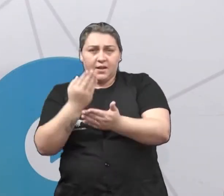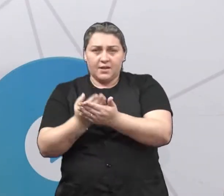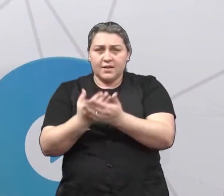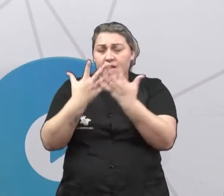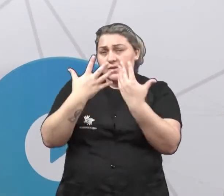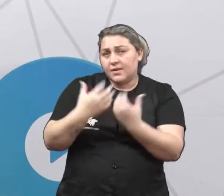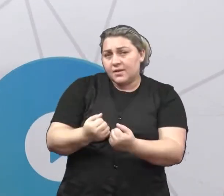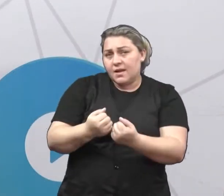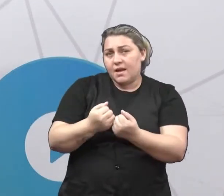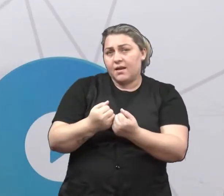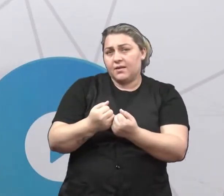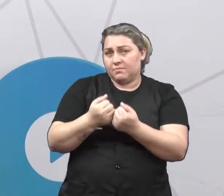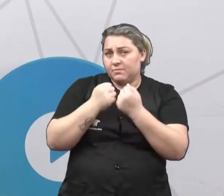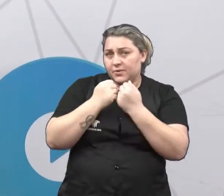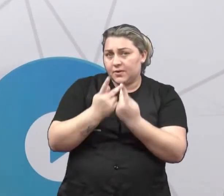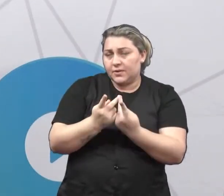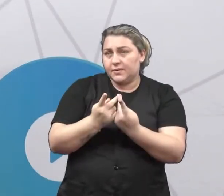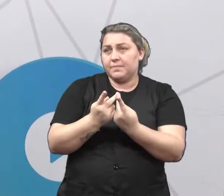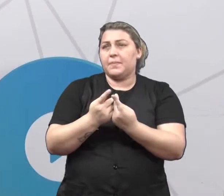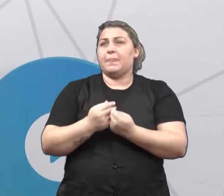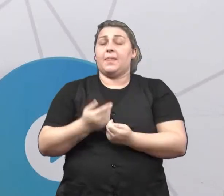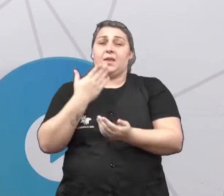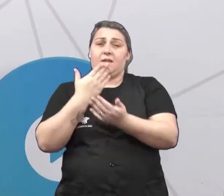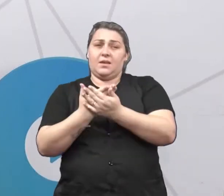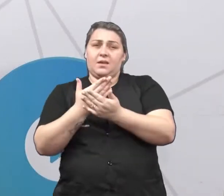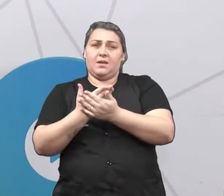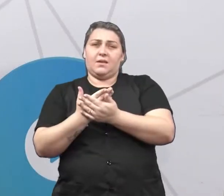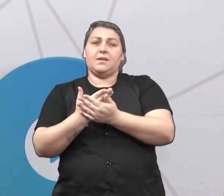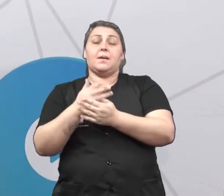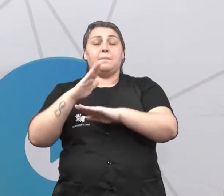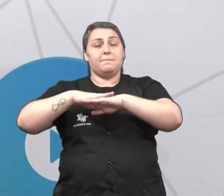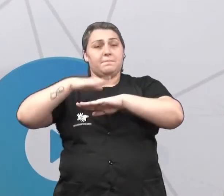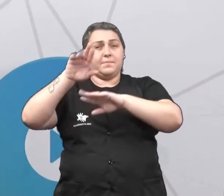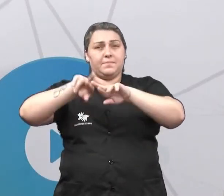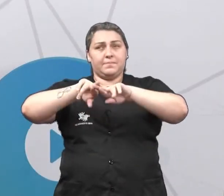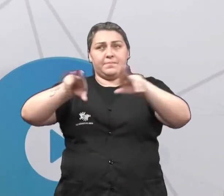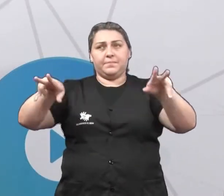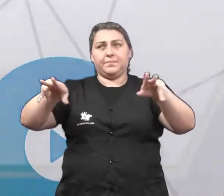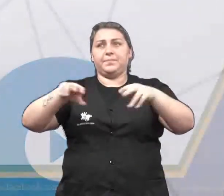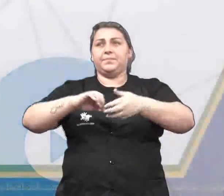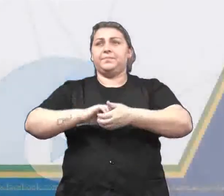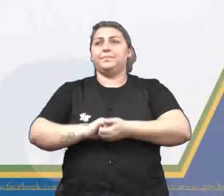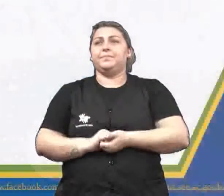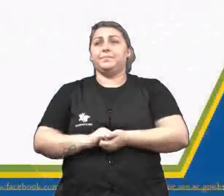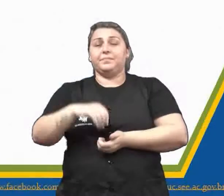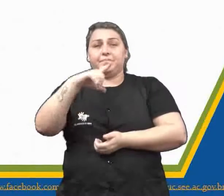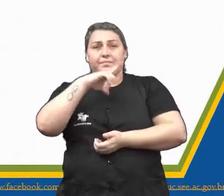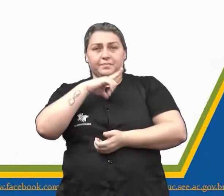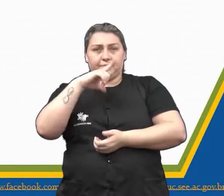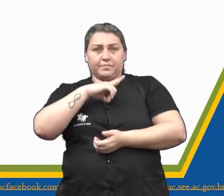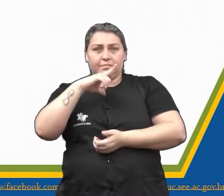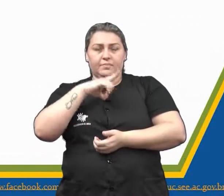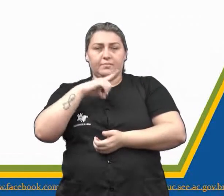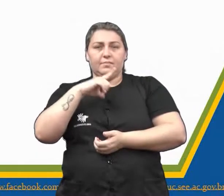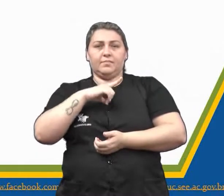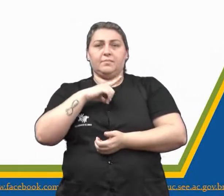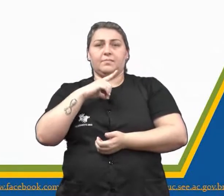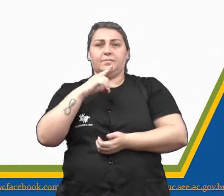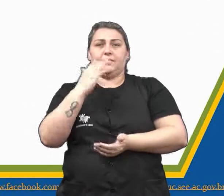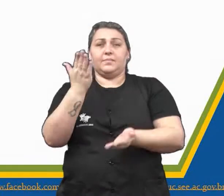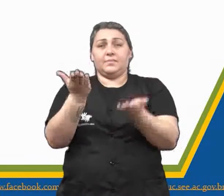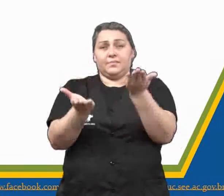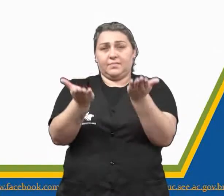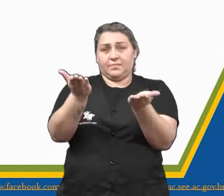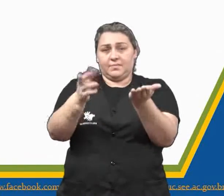coisa, ok? Vamos estudar um pouquinho mais de perto sobre essas diferenças. Então aí nós temos bem as diferenças entre publicidade